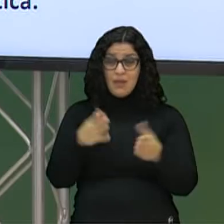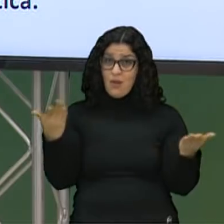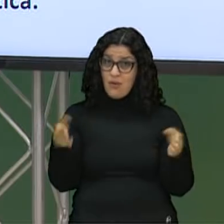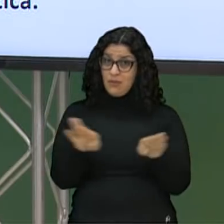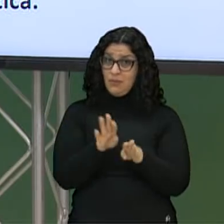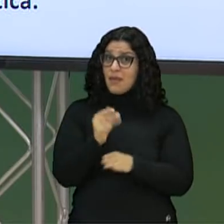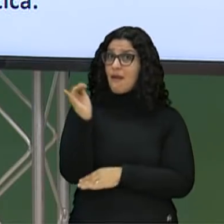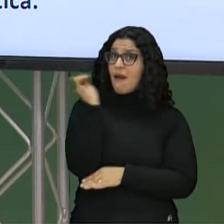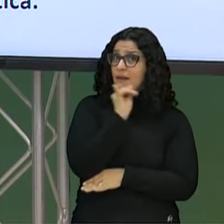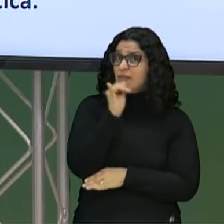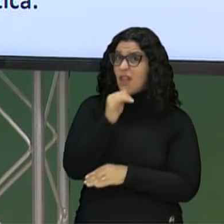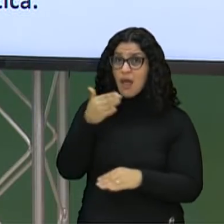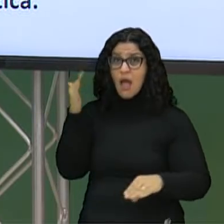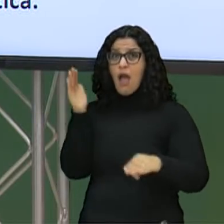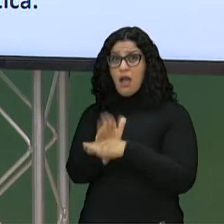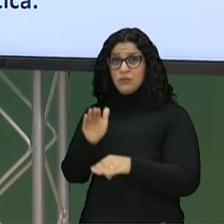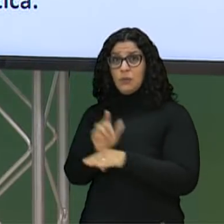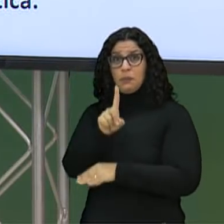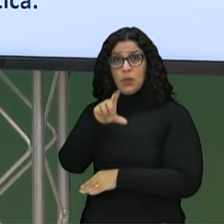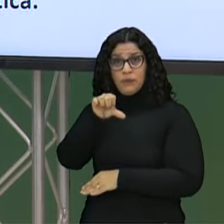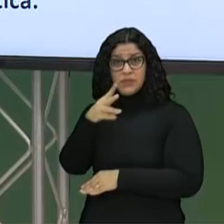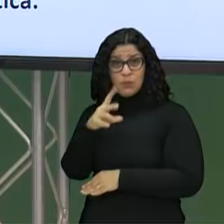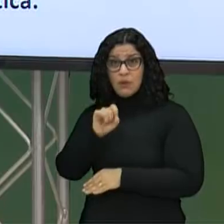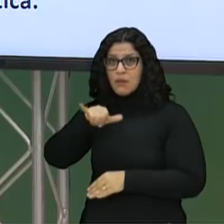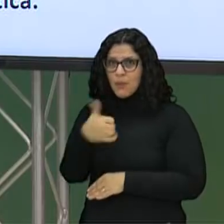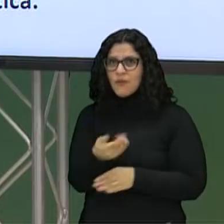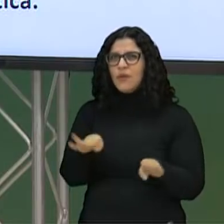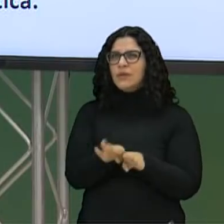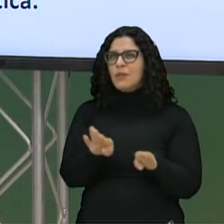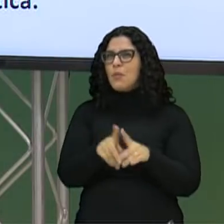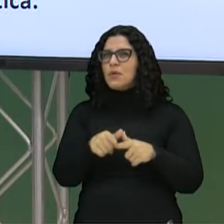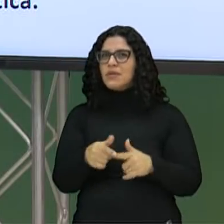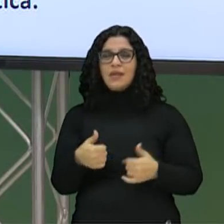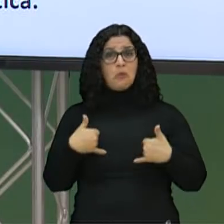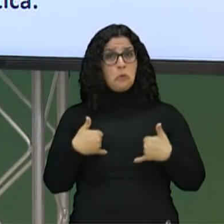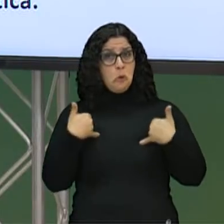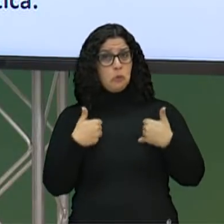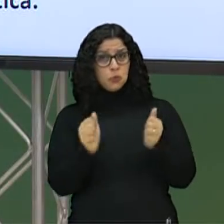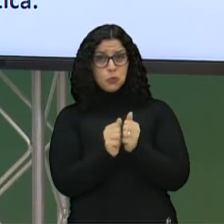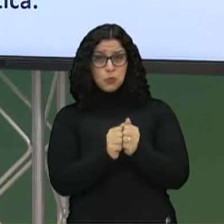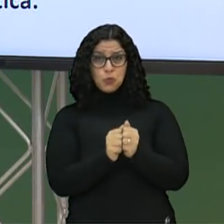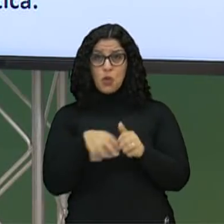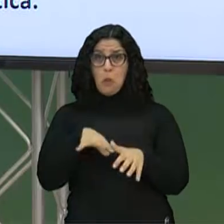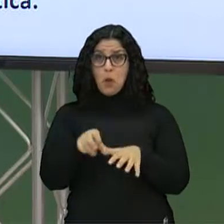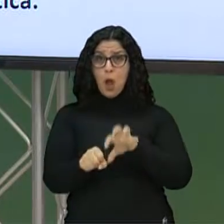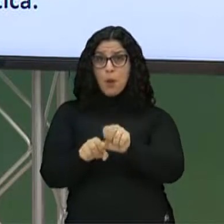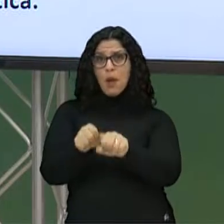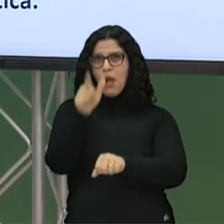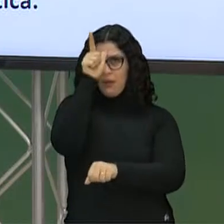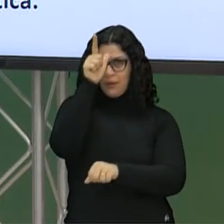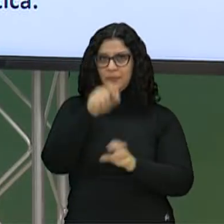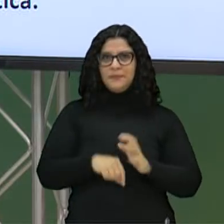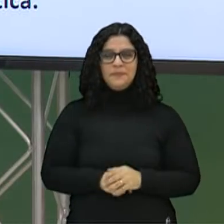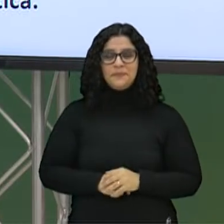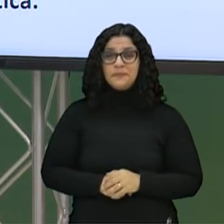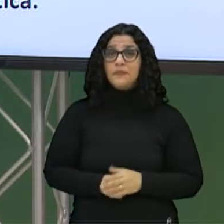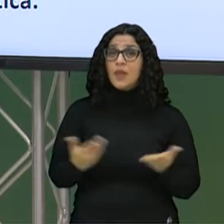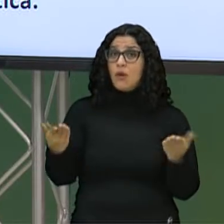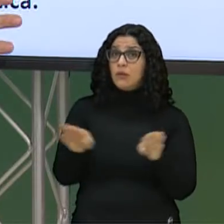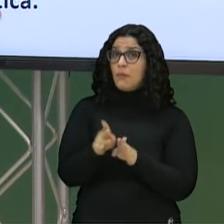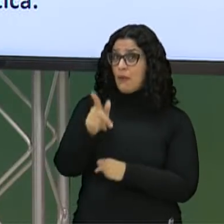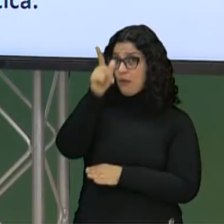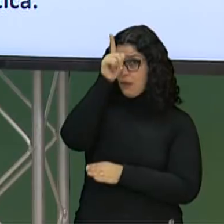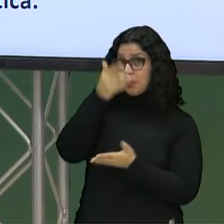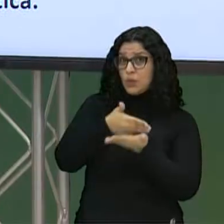A Itália entrou em 1940 se aproveitando do prestígio desse monte de conquistas alemãs. A